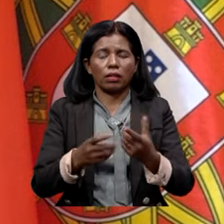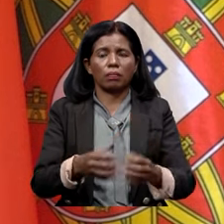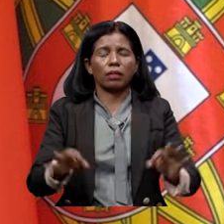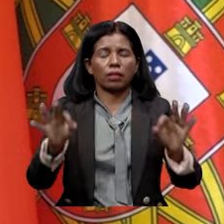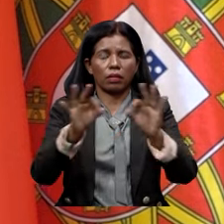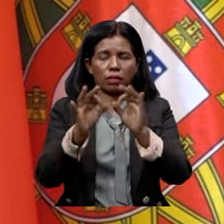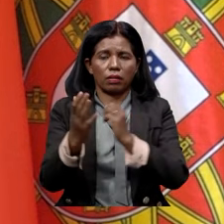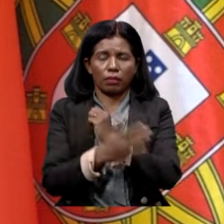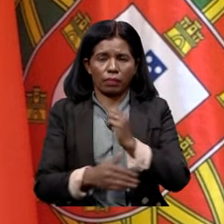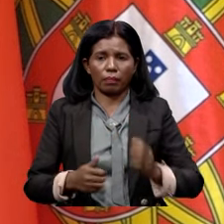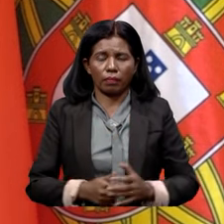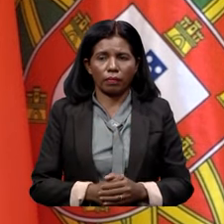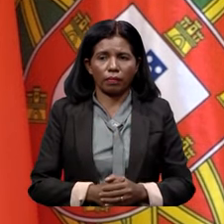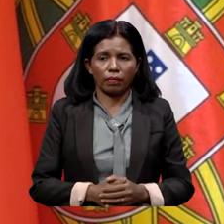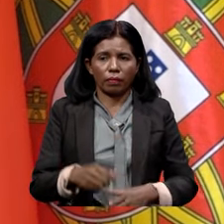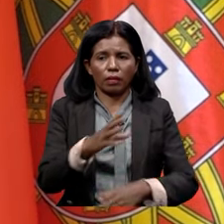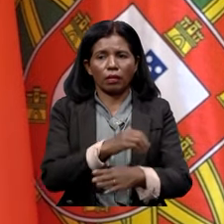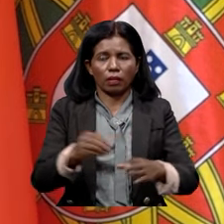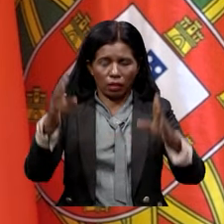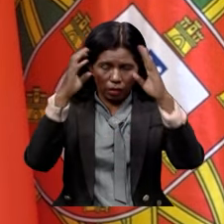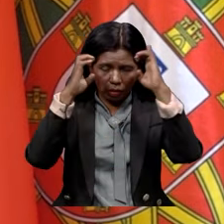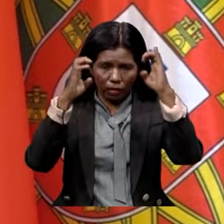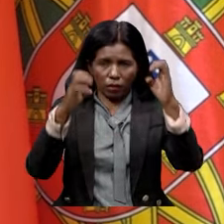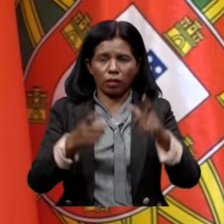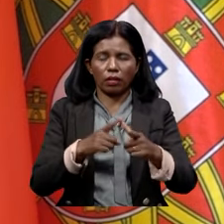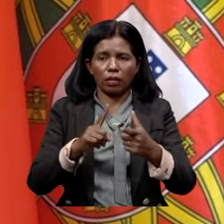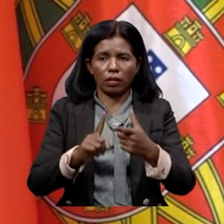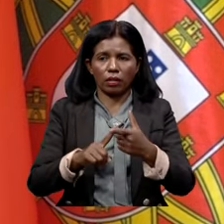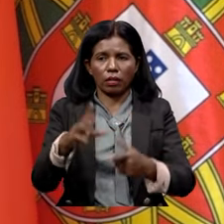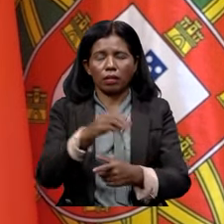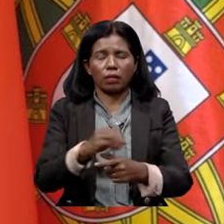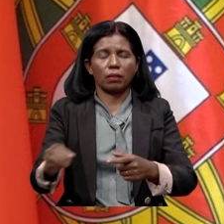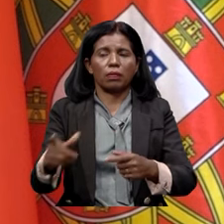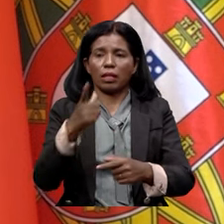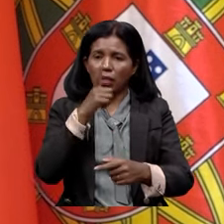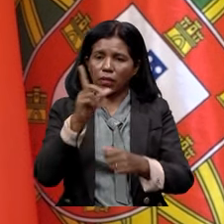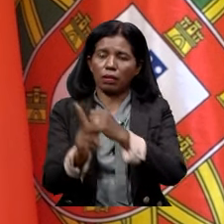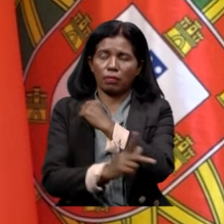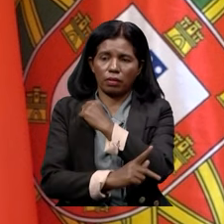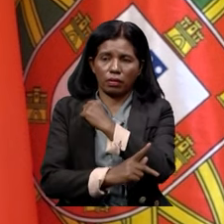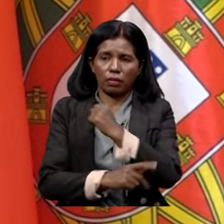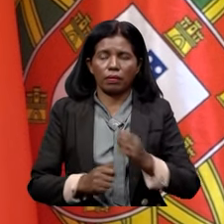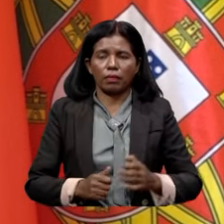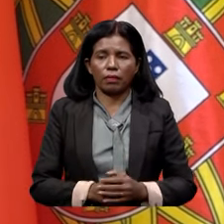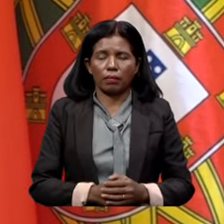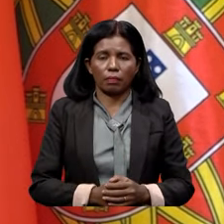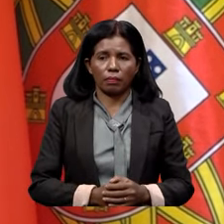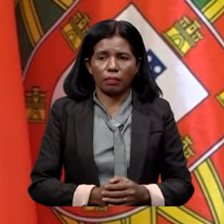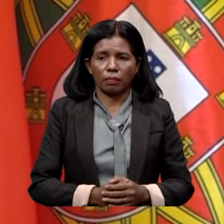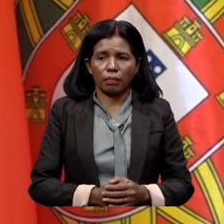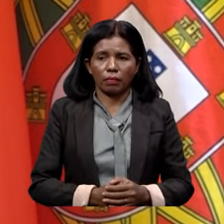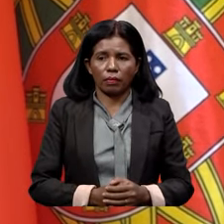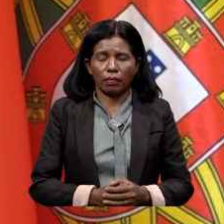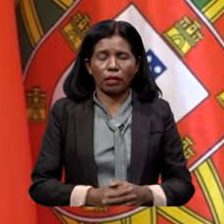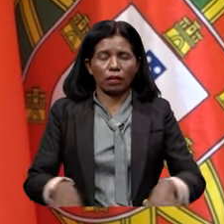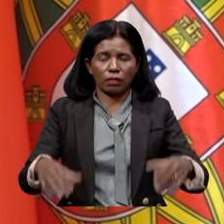cooperação. E dentro da educação, o ensino da língua portuguesa, o